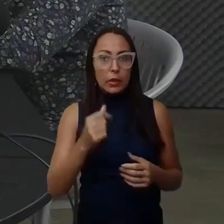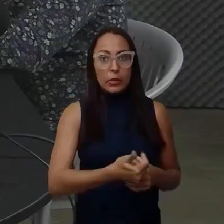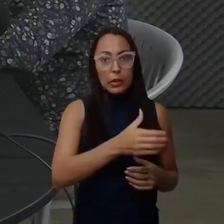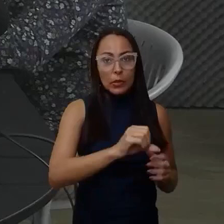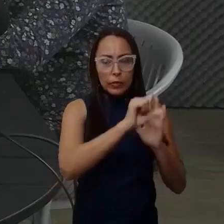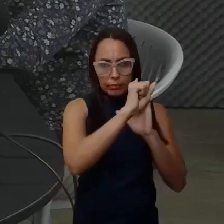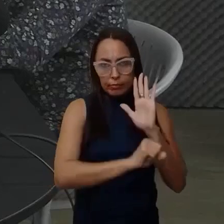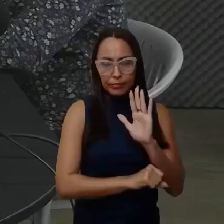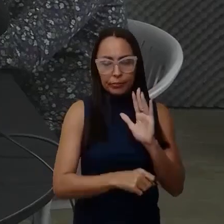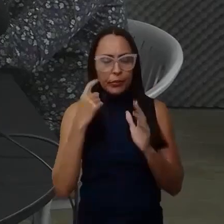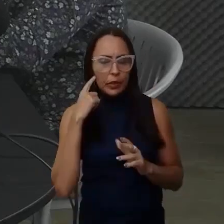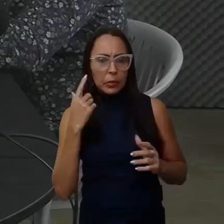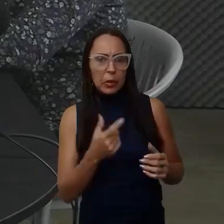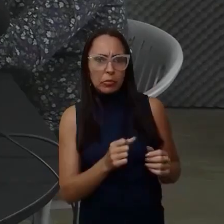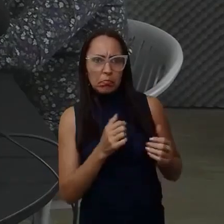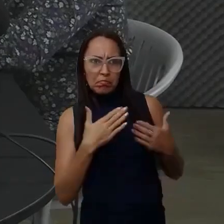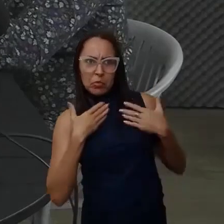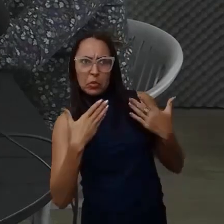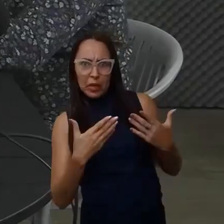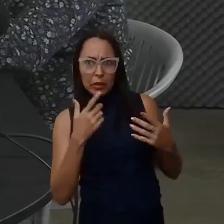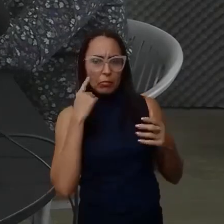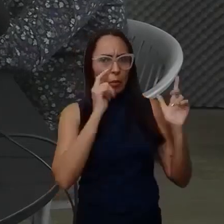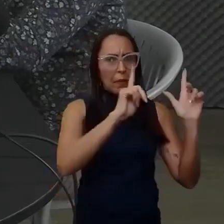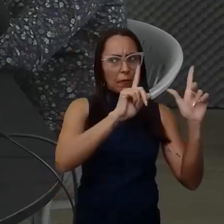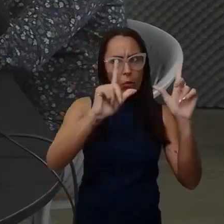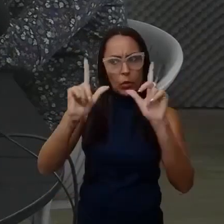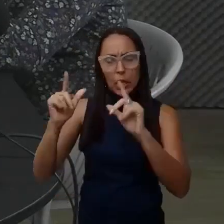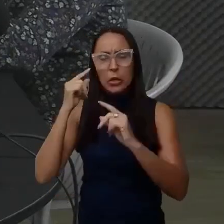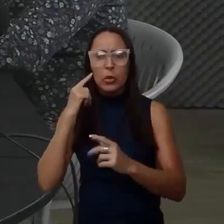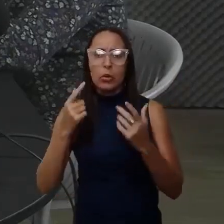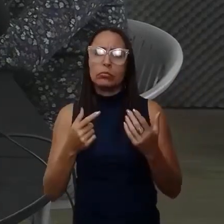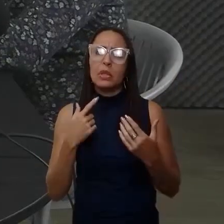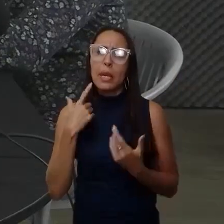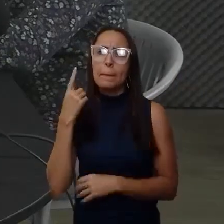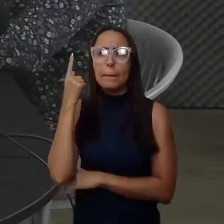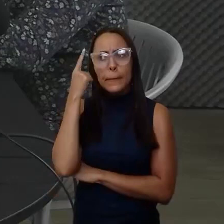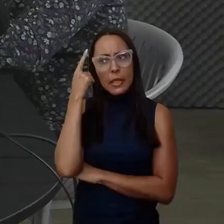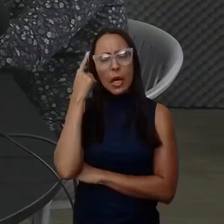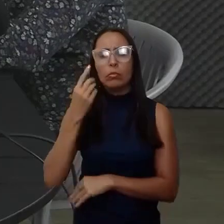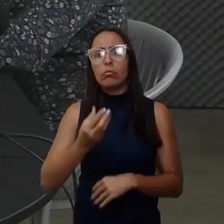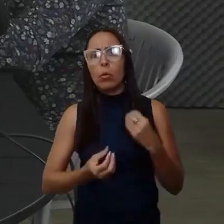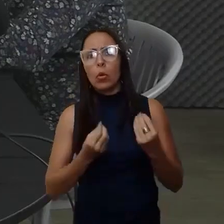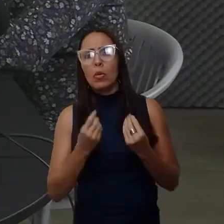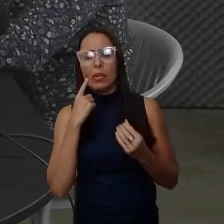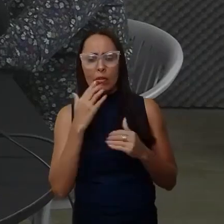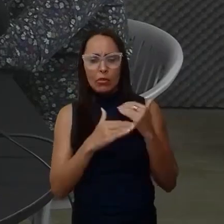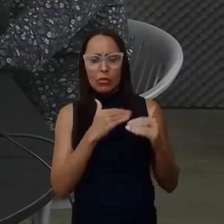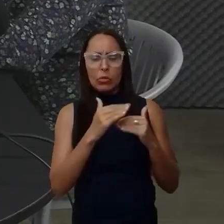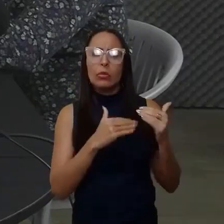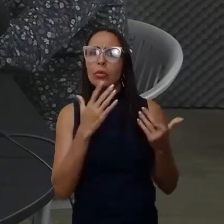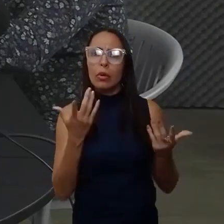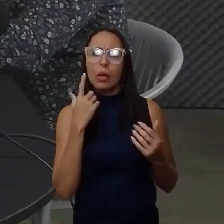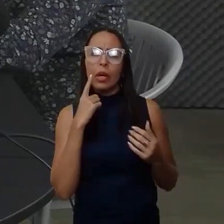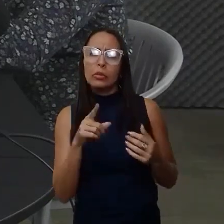aquelas imagens me impactaram muito, assim, porque eu comecei a questionar como era a construção, né? Tipo, porque a